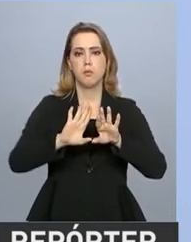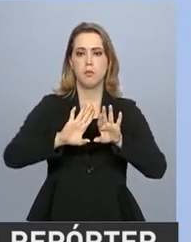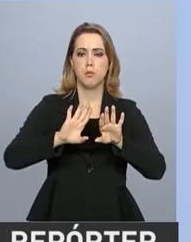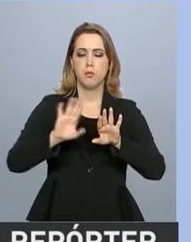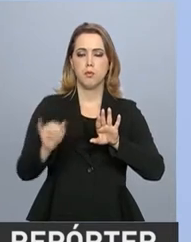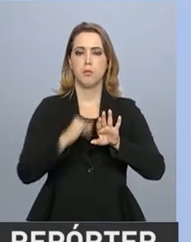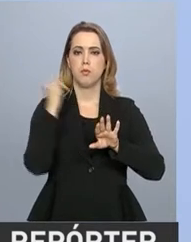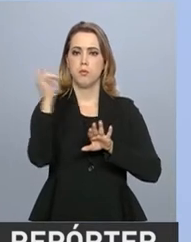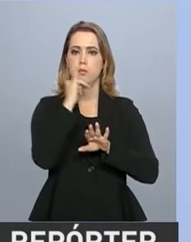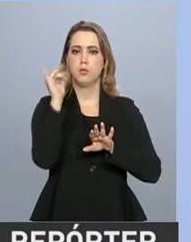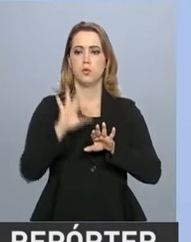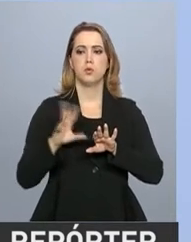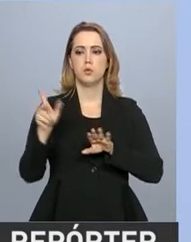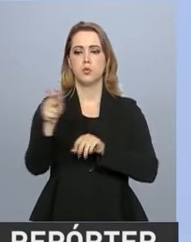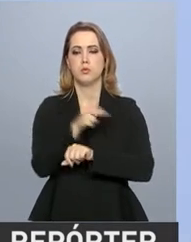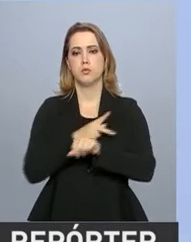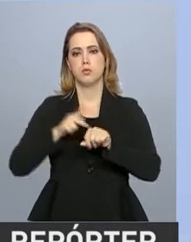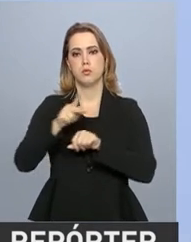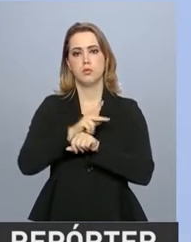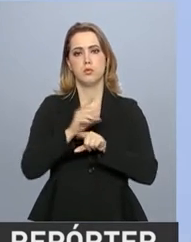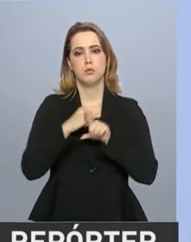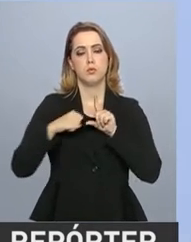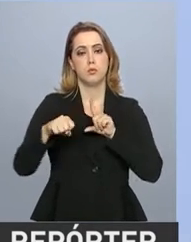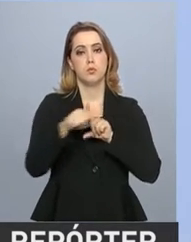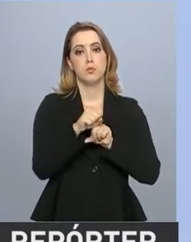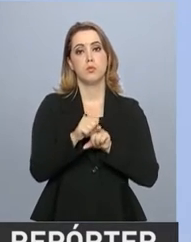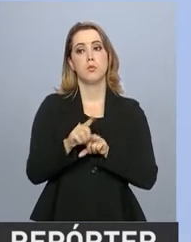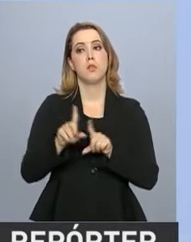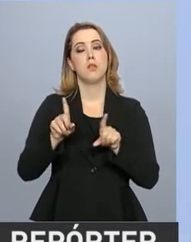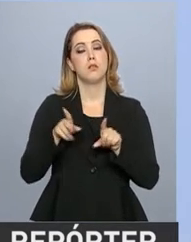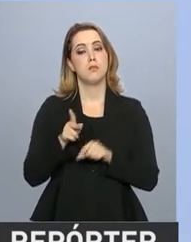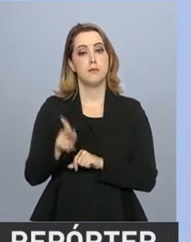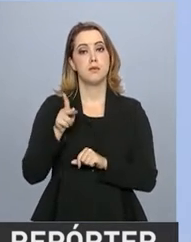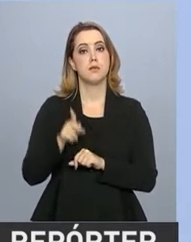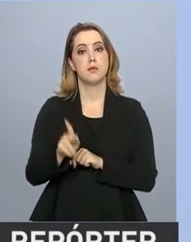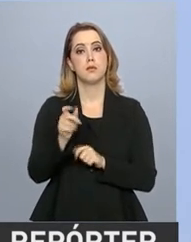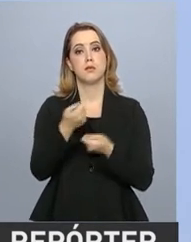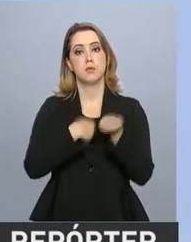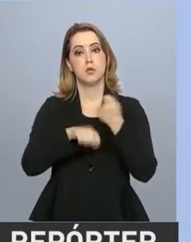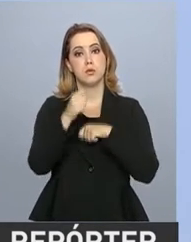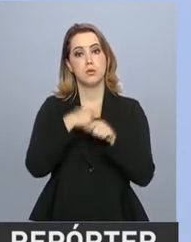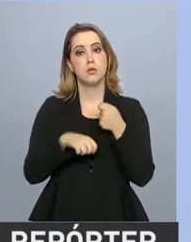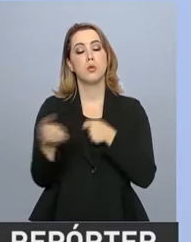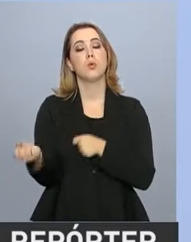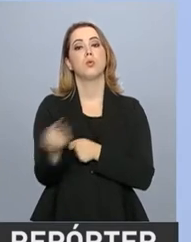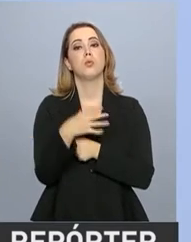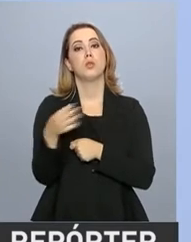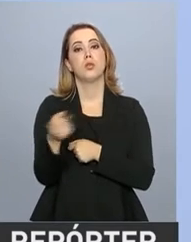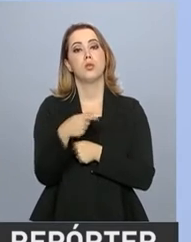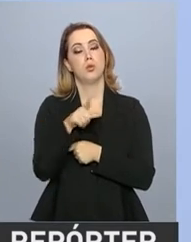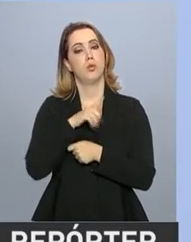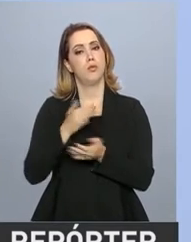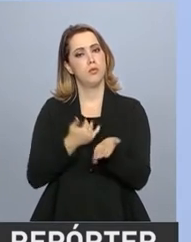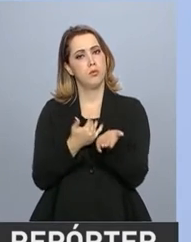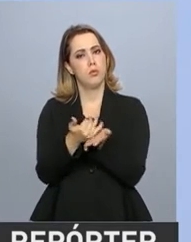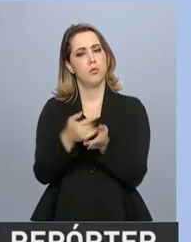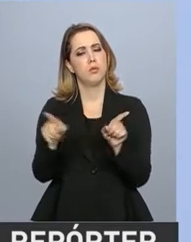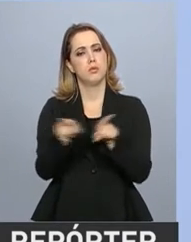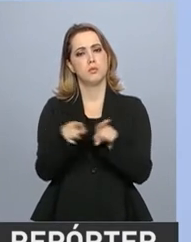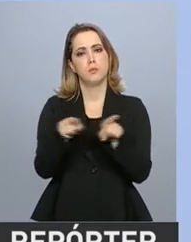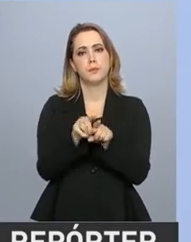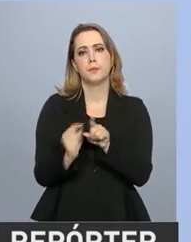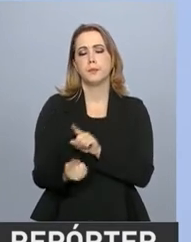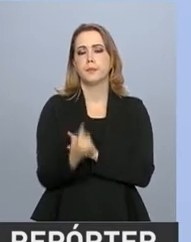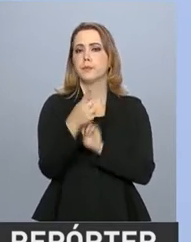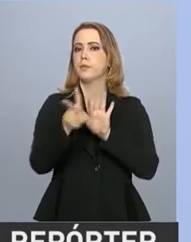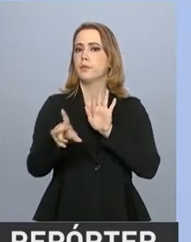para qualquer país, qualquer sociedade. Mas cada vez mais, nas economias modernas, ele começa também a desenvolver um